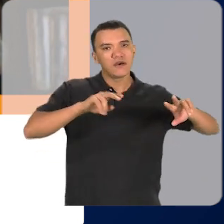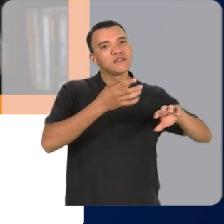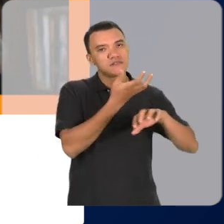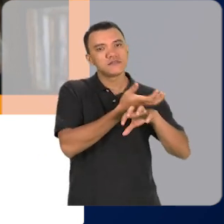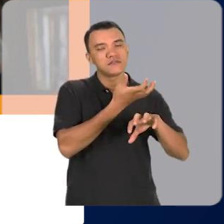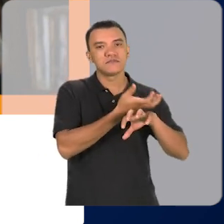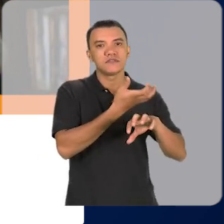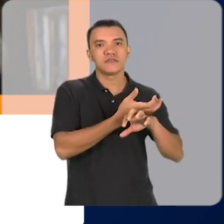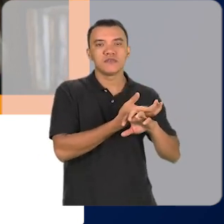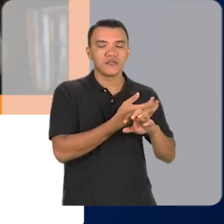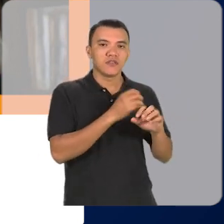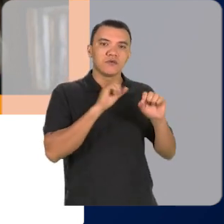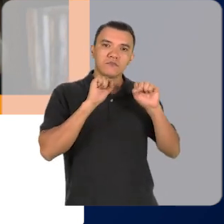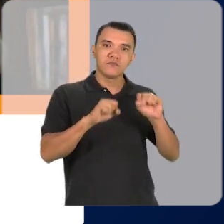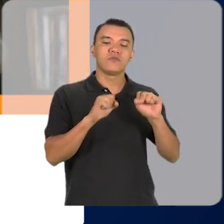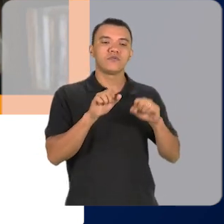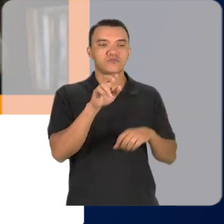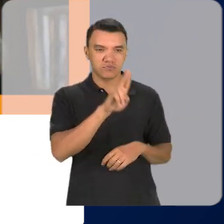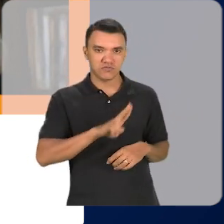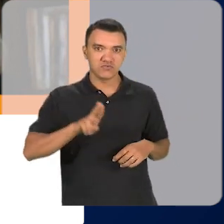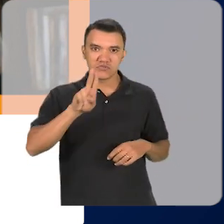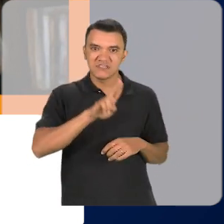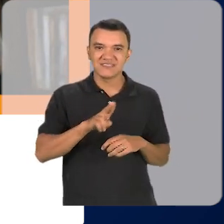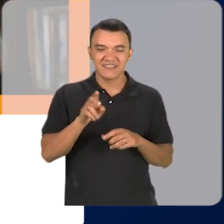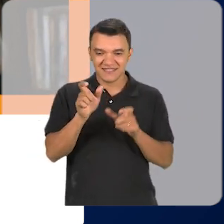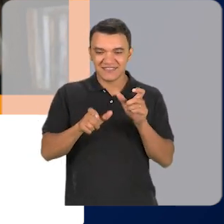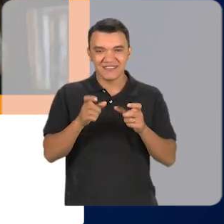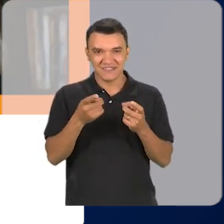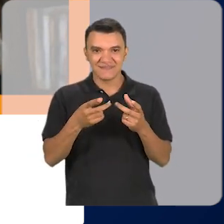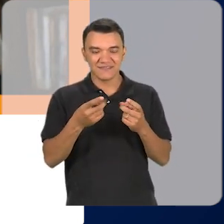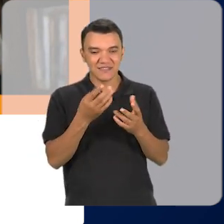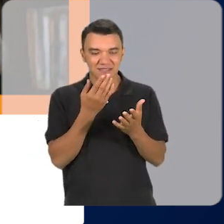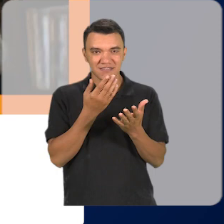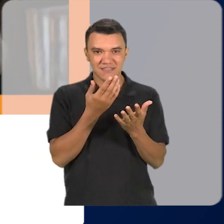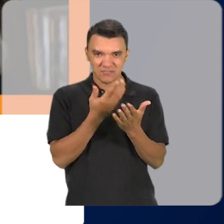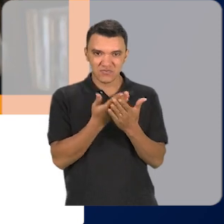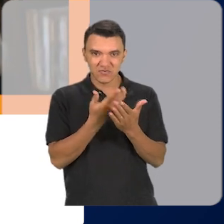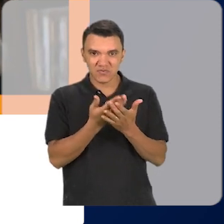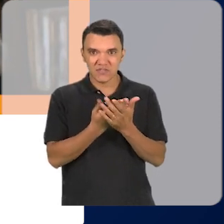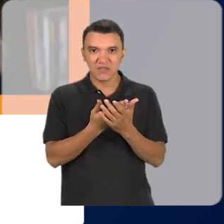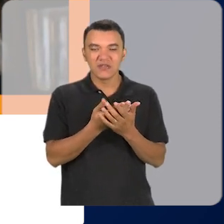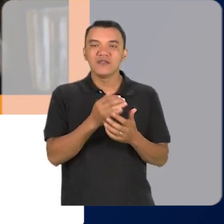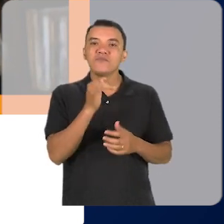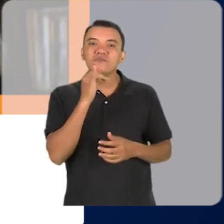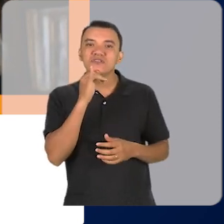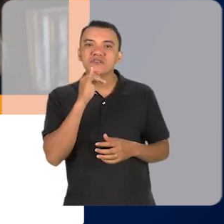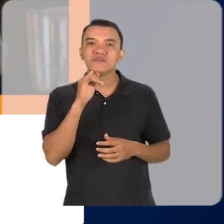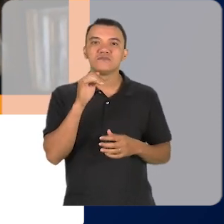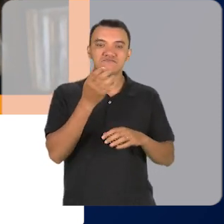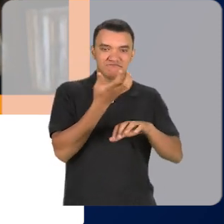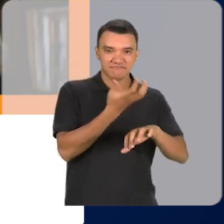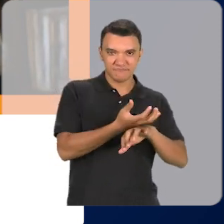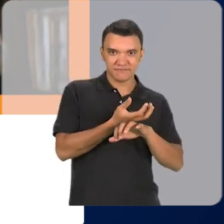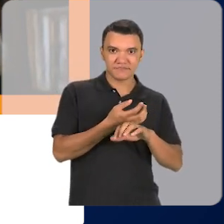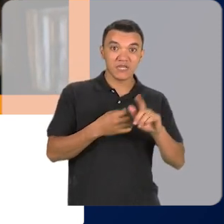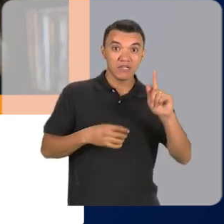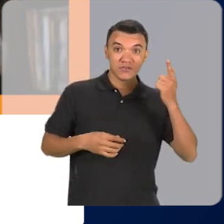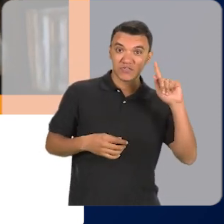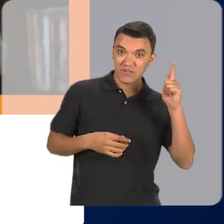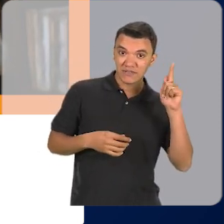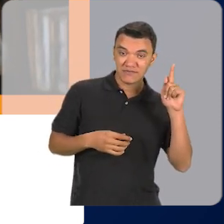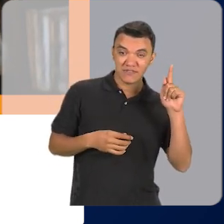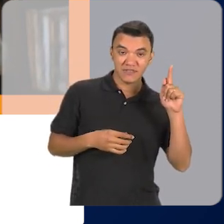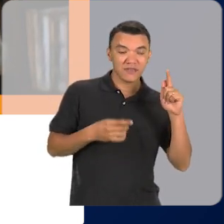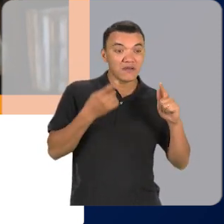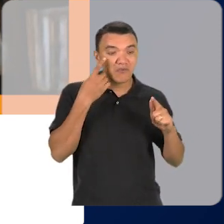utilizar o estudo dos pregoeiros, né, por exemplo, no caso da geografia, para mapear, né, essa espacialidade aí, de